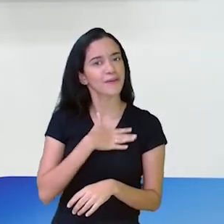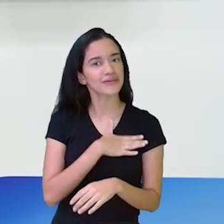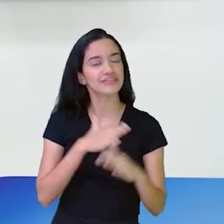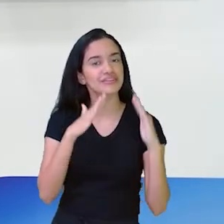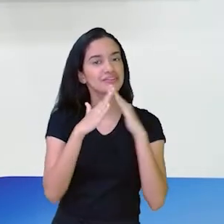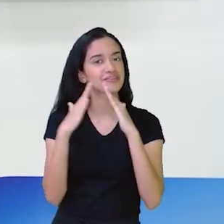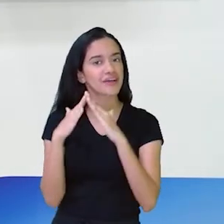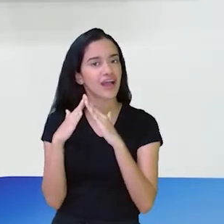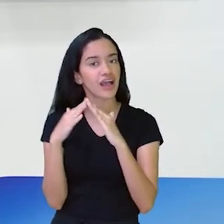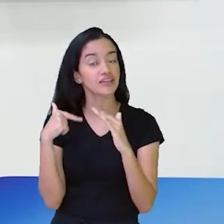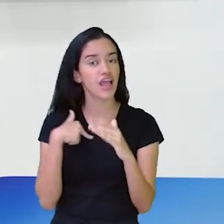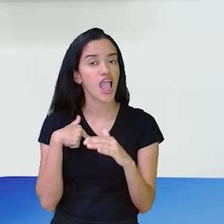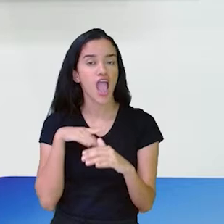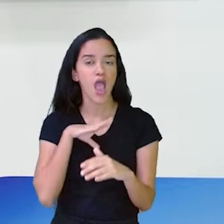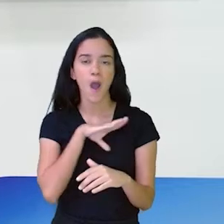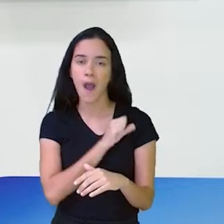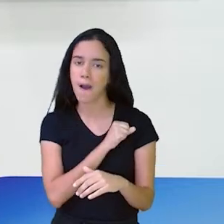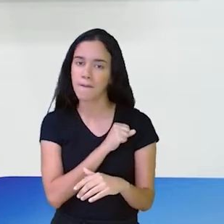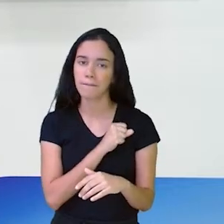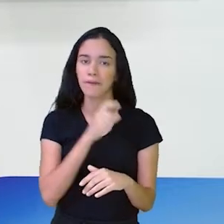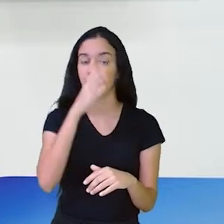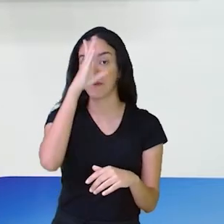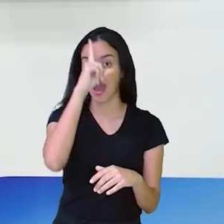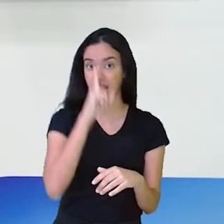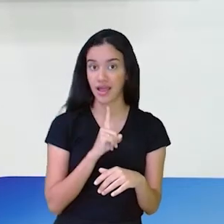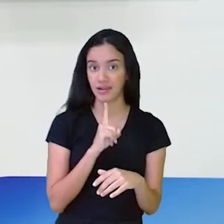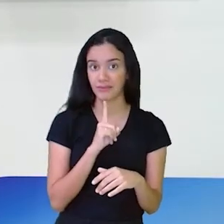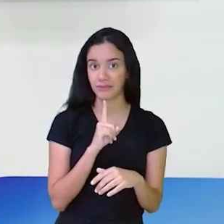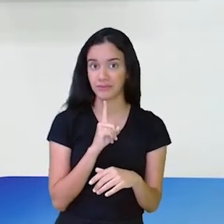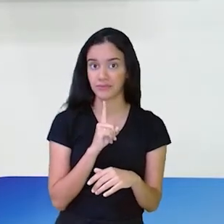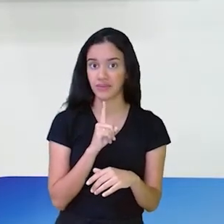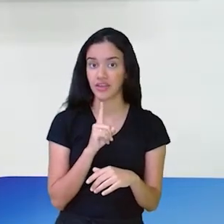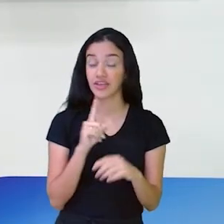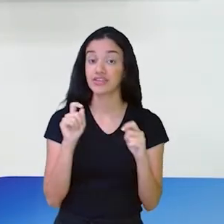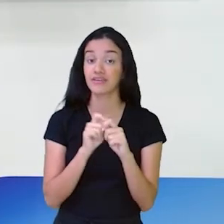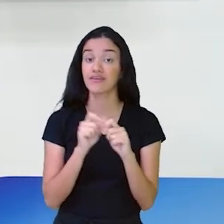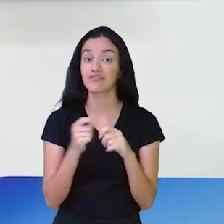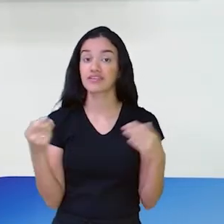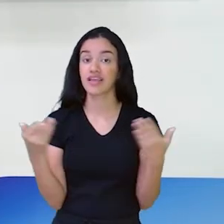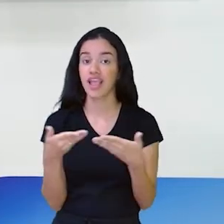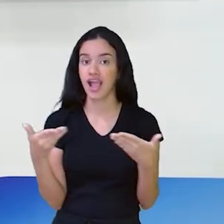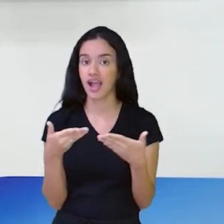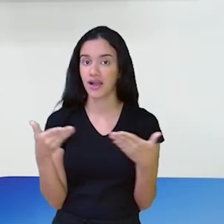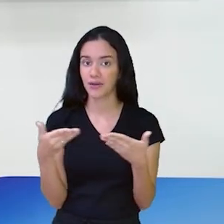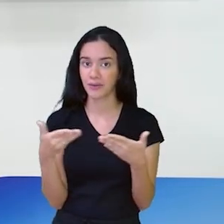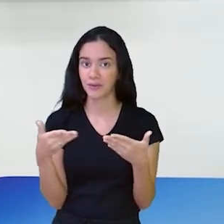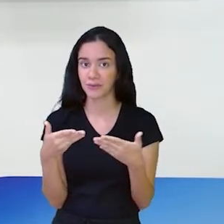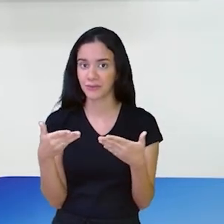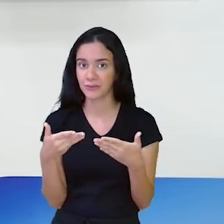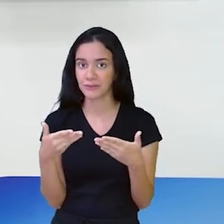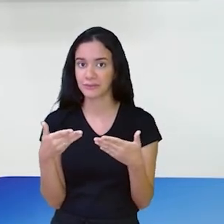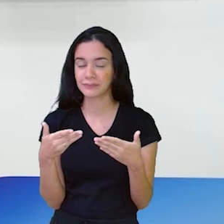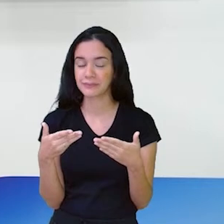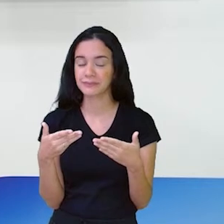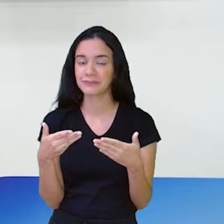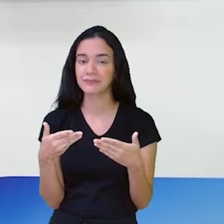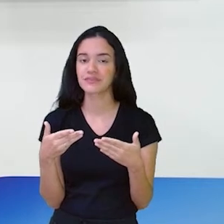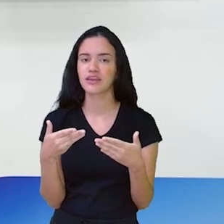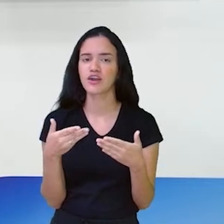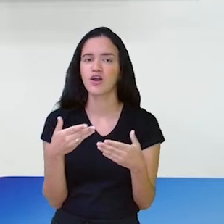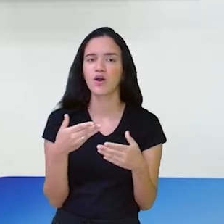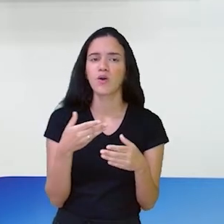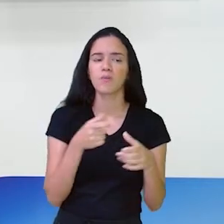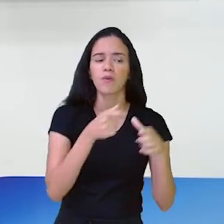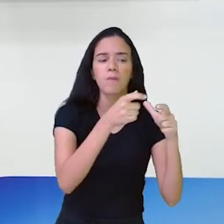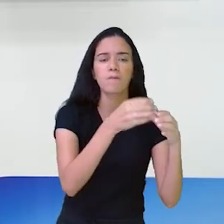olhei aqui para amarelo, eu amo amarelo. Então a gente vai fazer assim, a gente vai agora, já que colocou, né, um pouco de